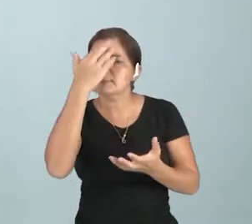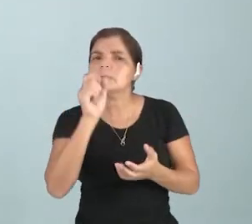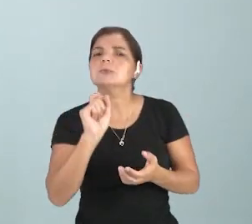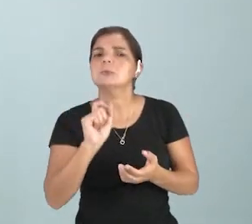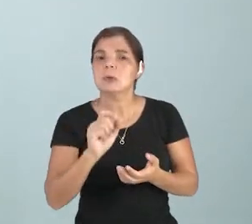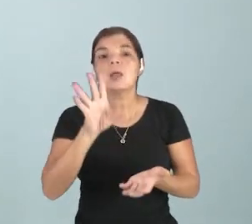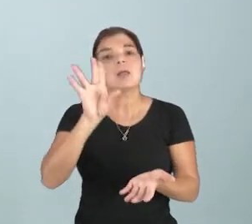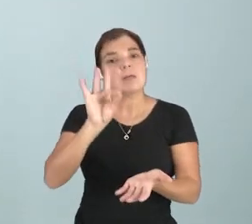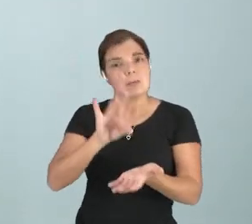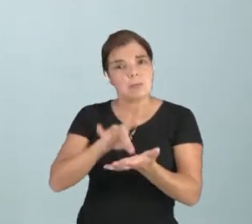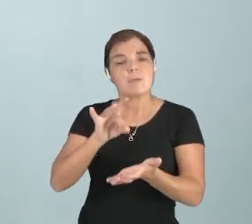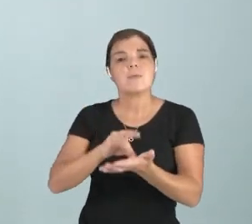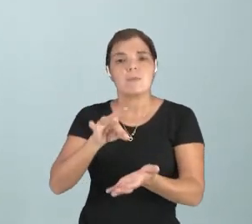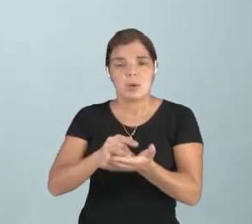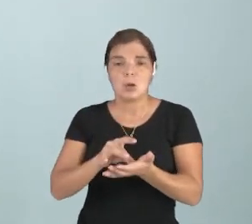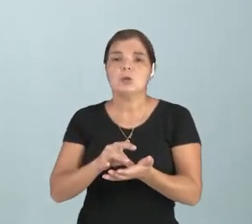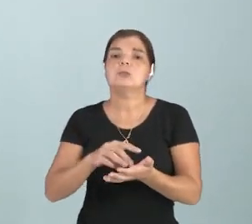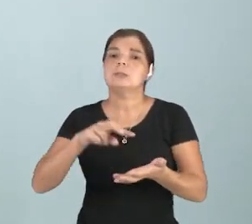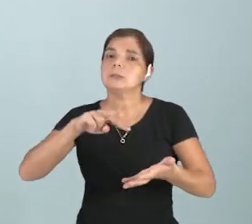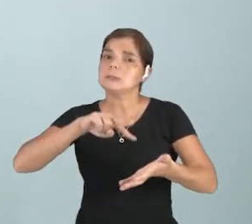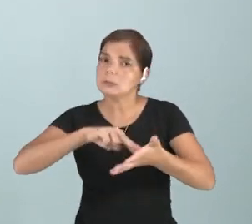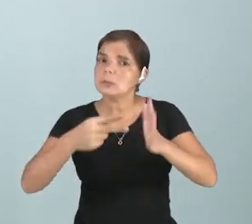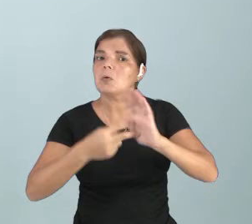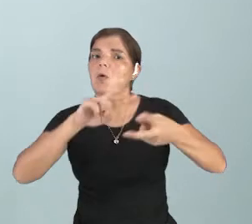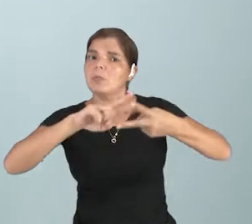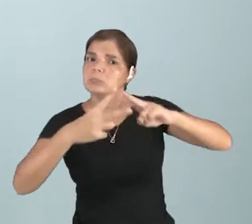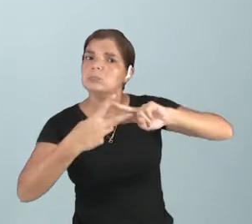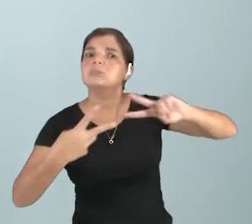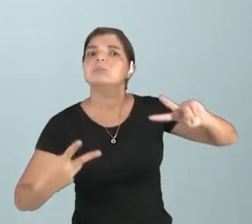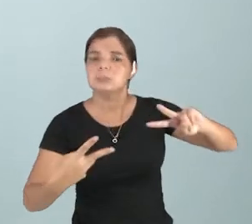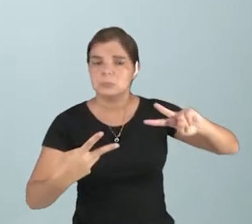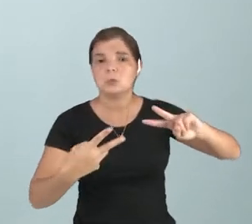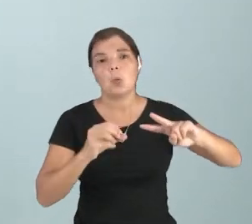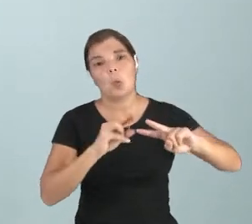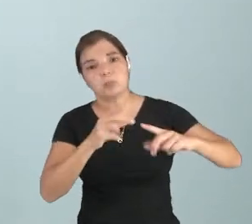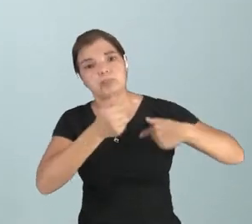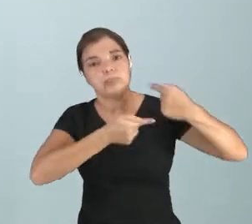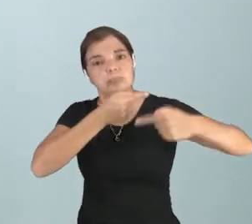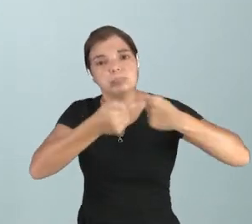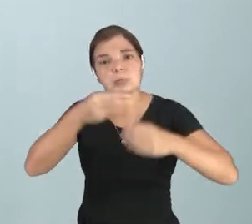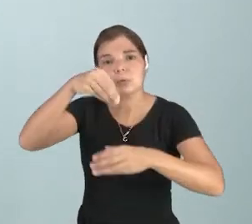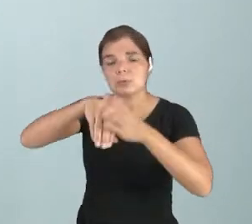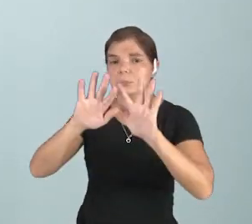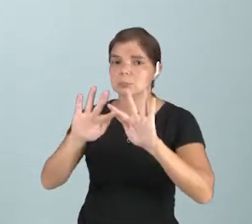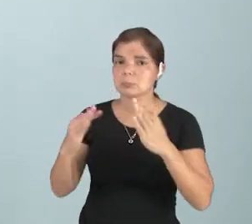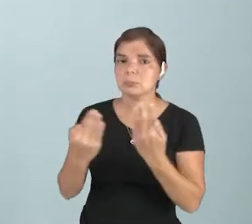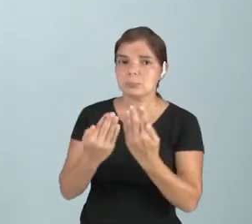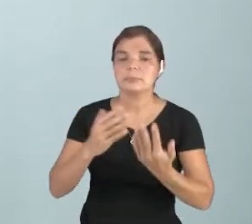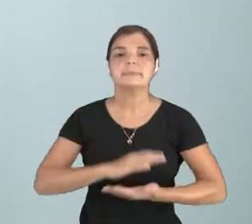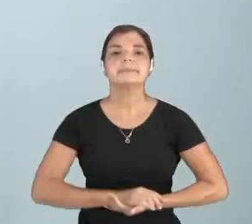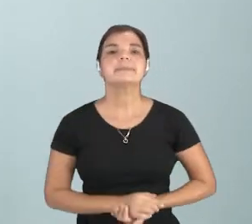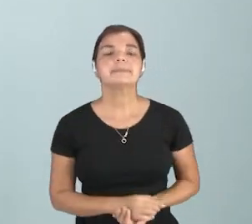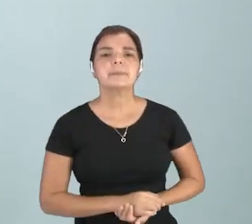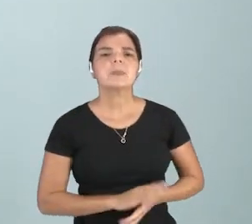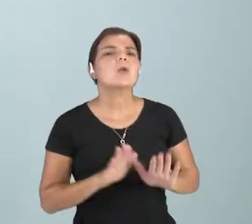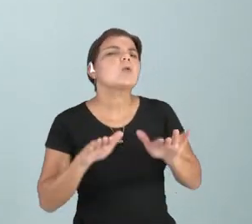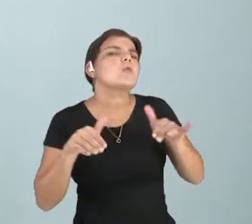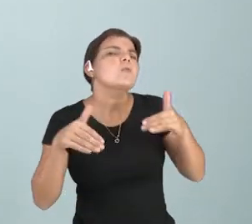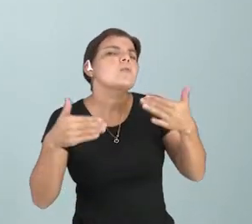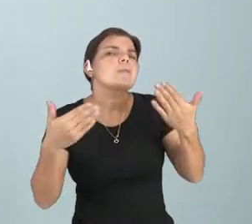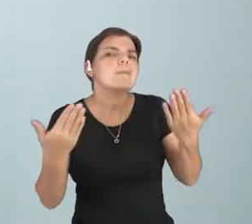realmente isso tem a ver com o gene, né? Ou seja, com a hereditariedade na família. E quais